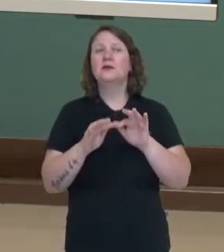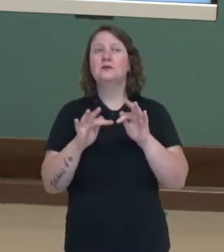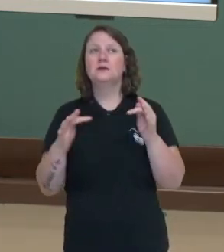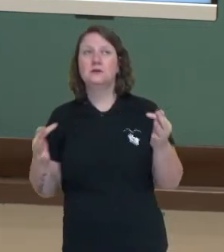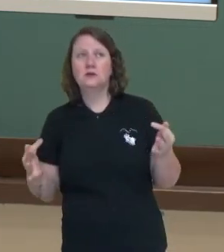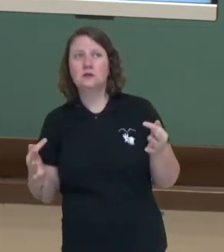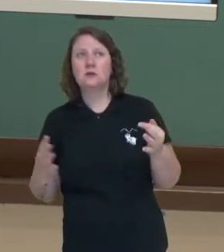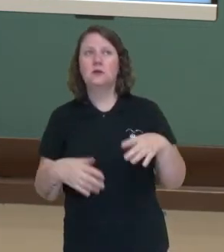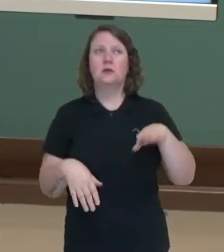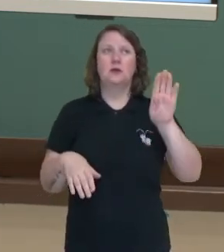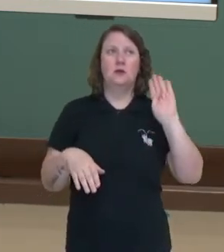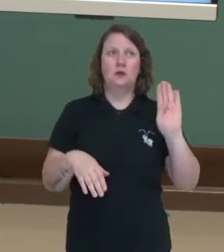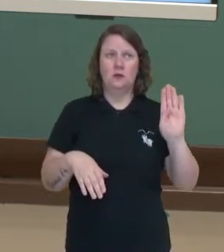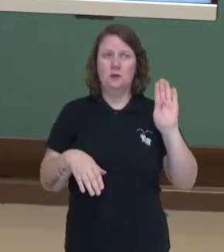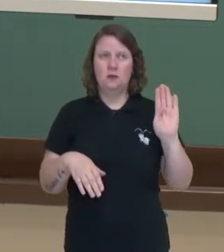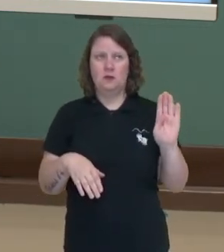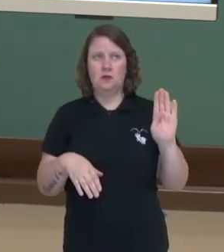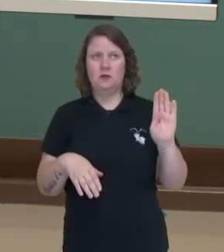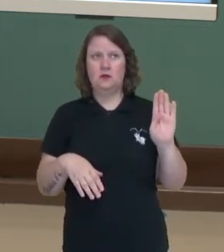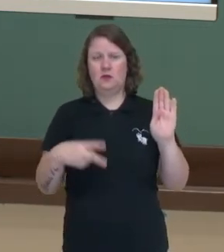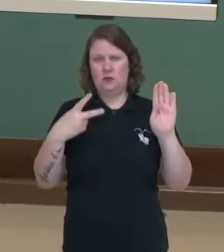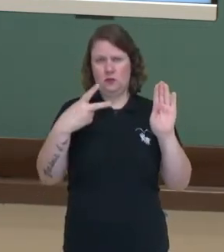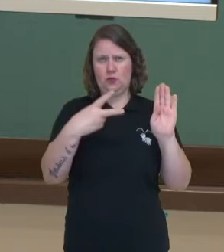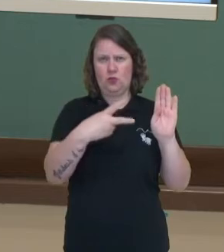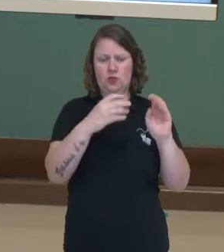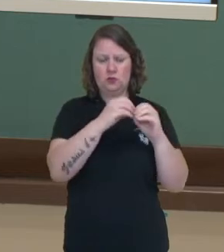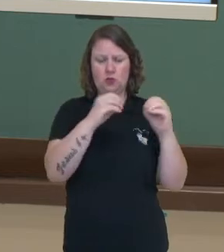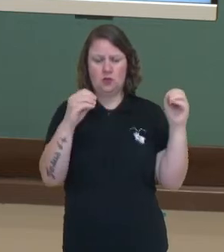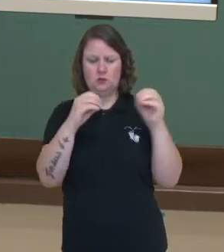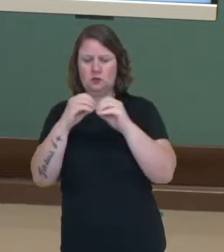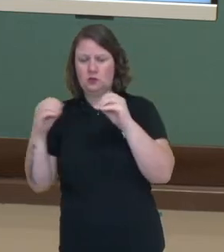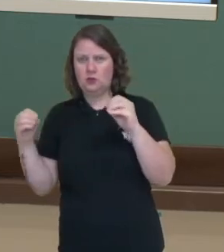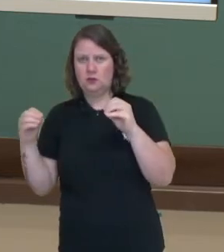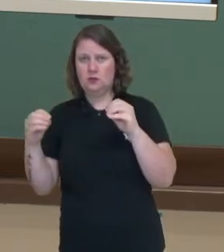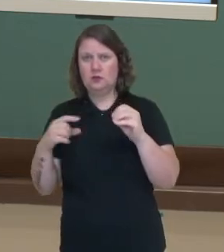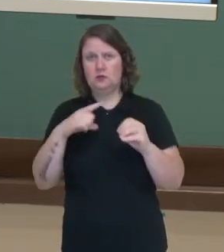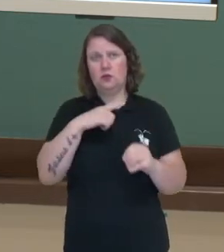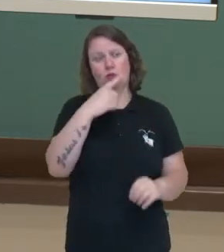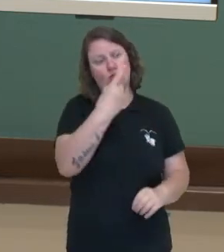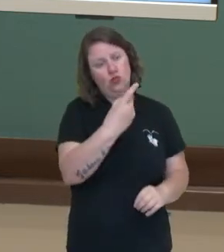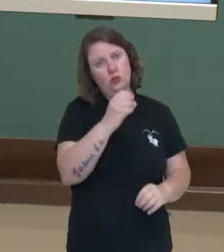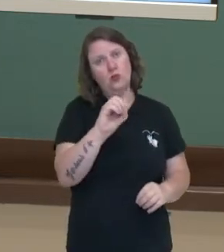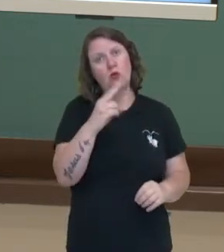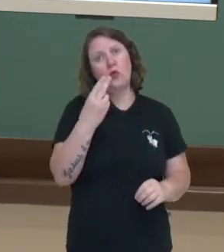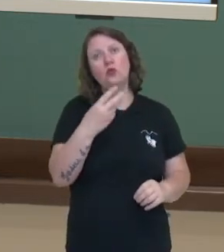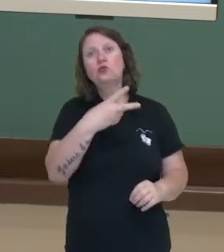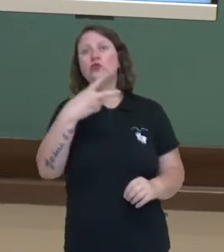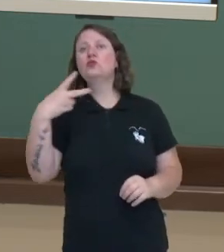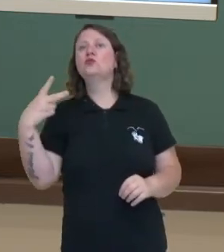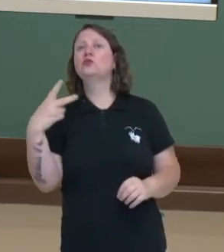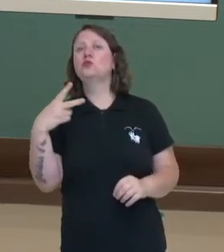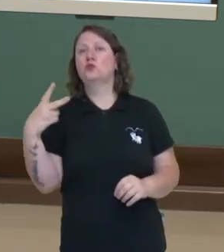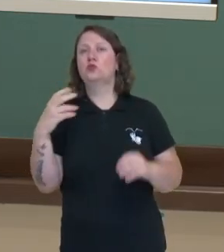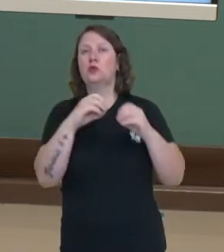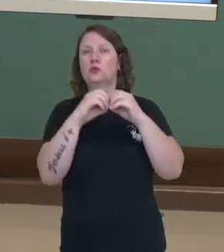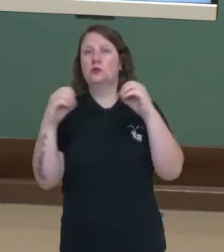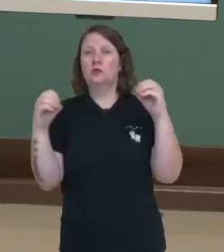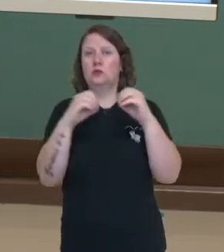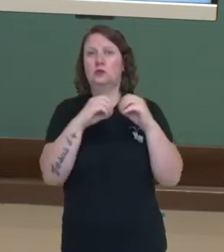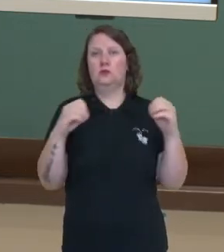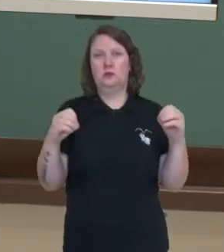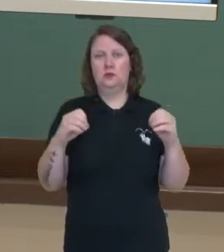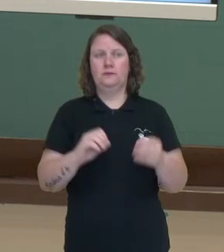um período composto, pois há 2 orações. E aí, eu tenho uma oração, um verbo só, ou 2